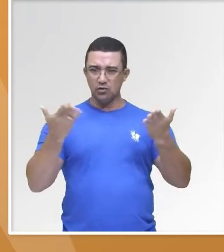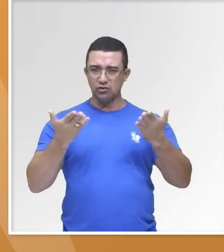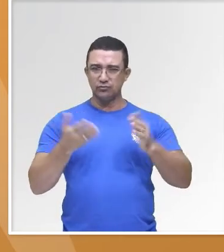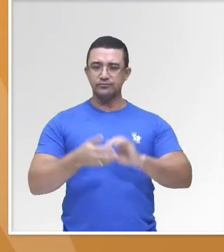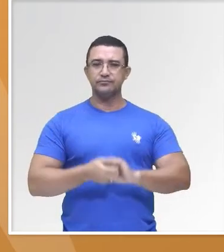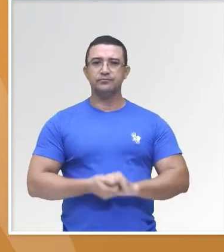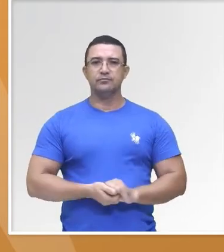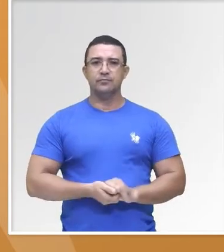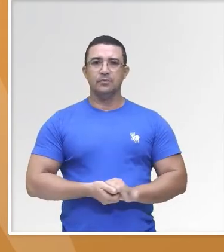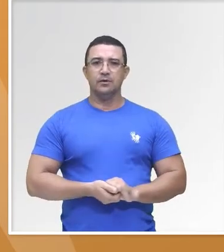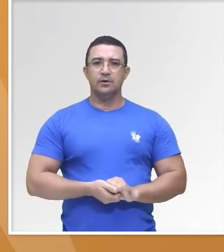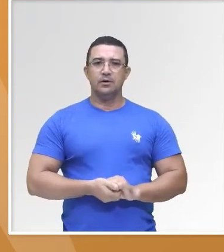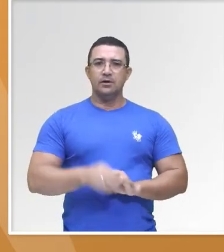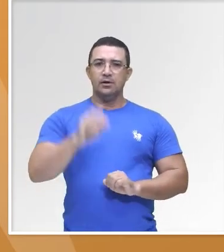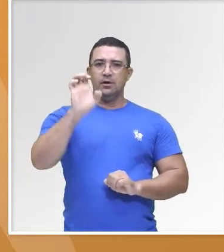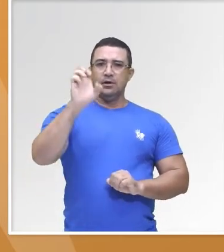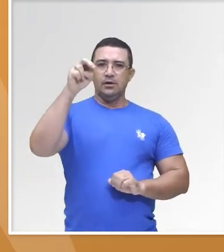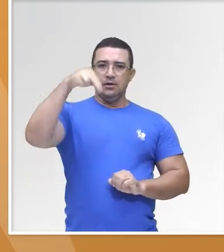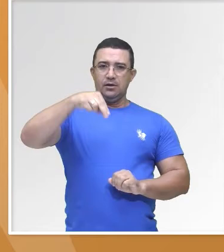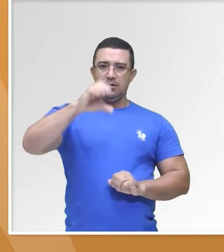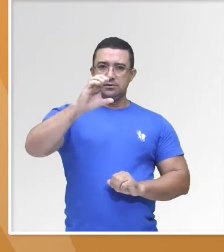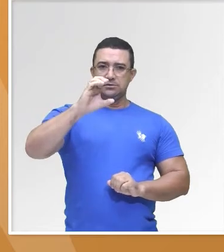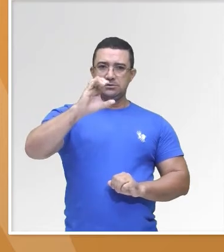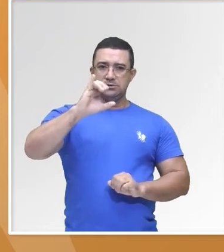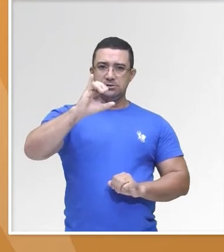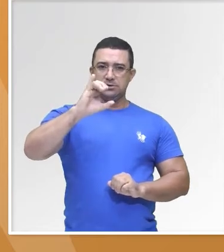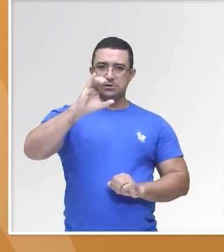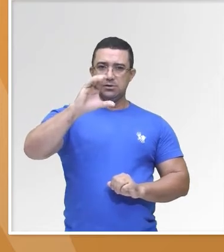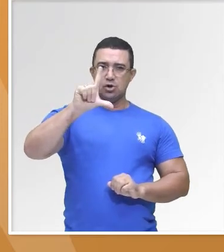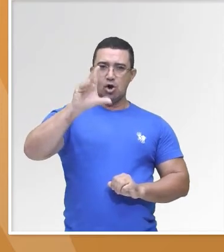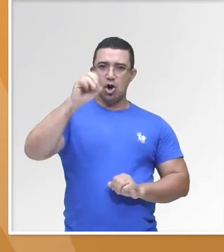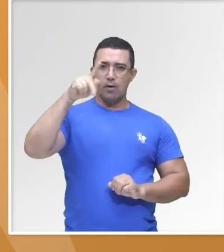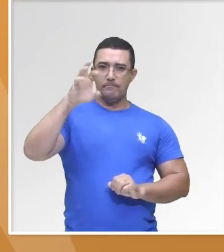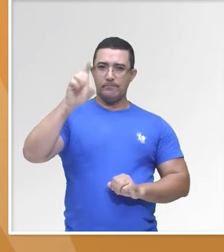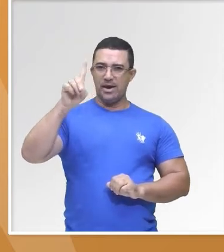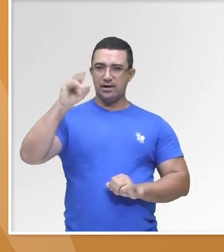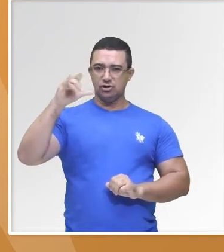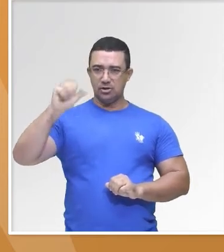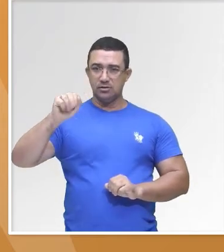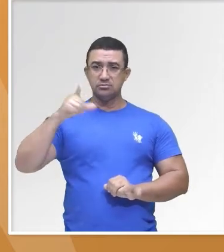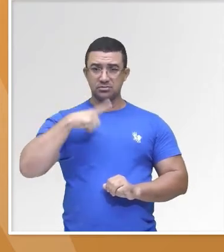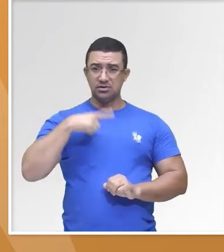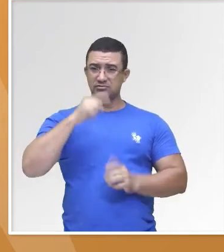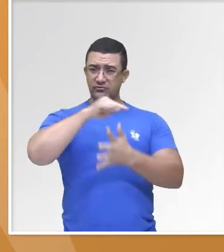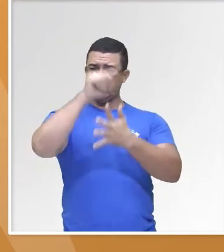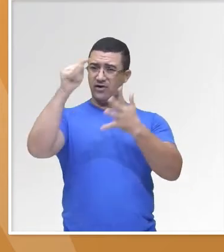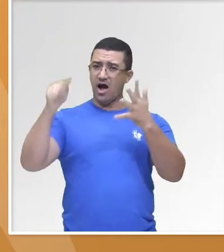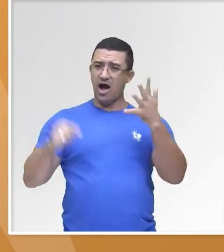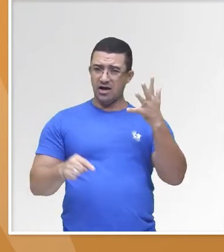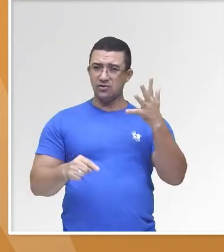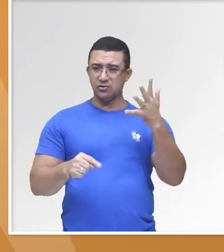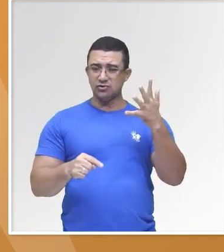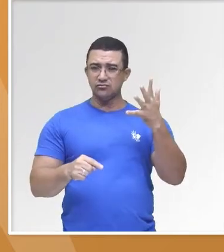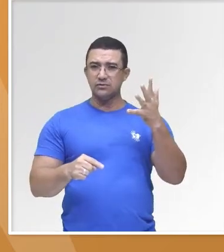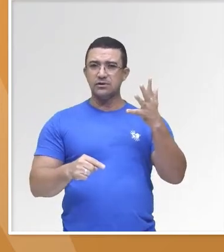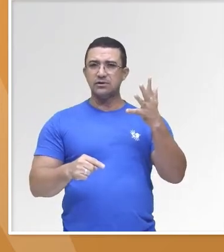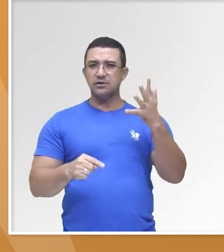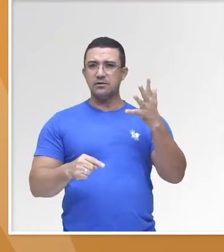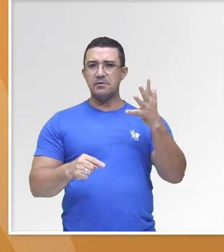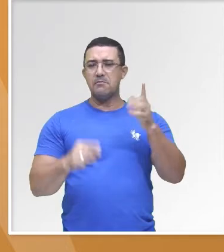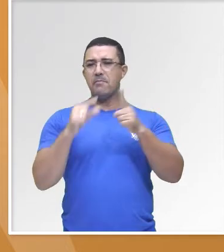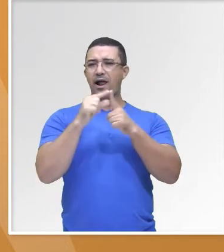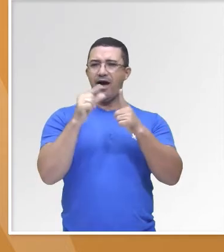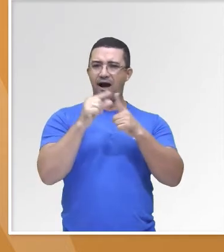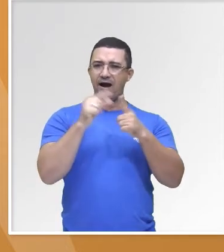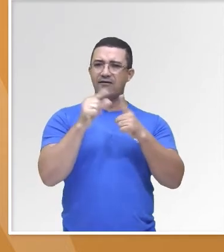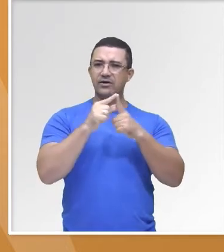livros inteiras, de A a Z. Hoje vocês vão lá no celular, no computador, botam a palavra, e aí sai